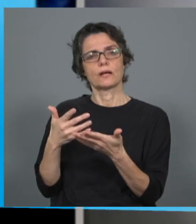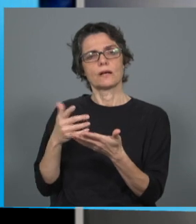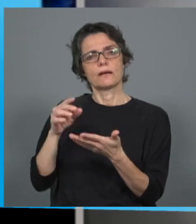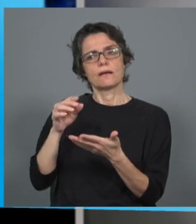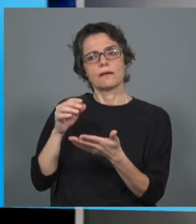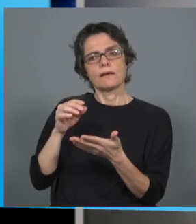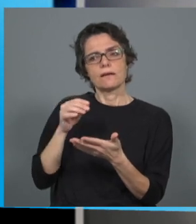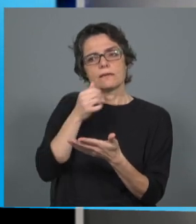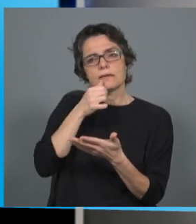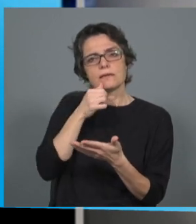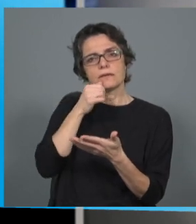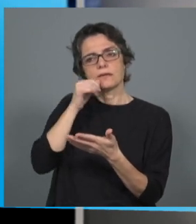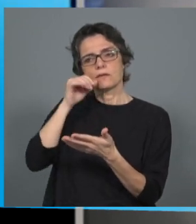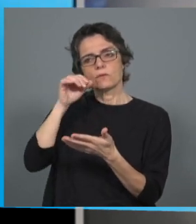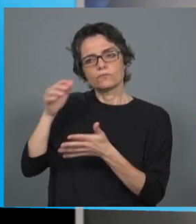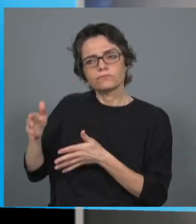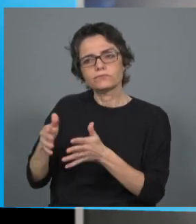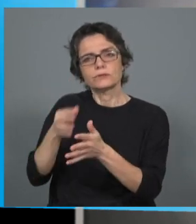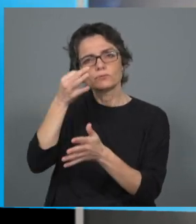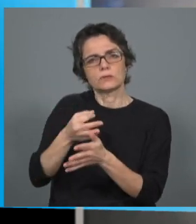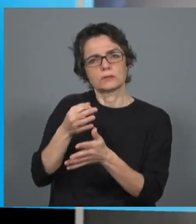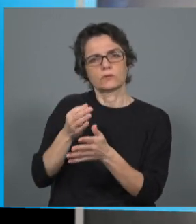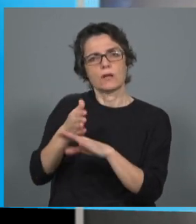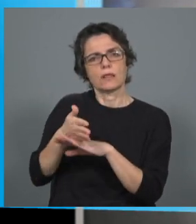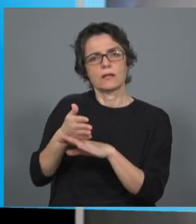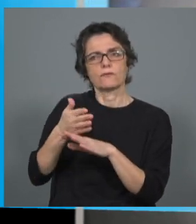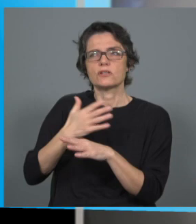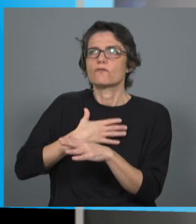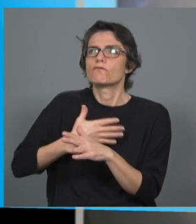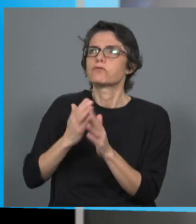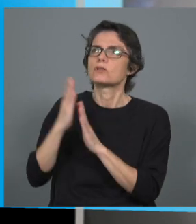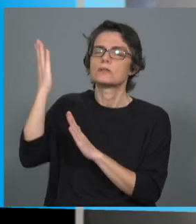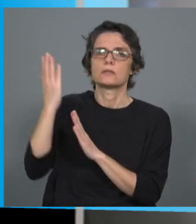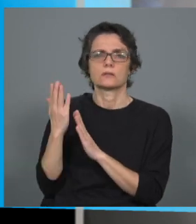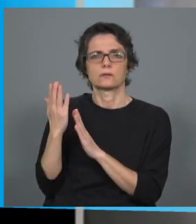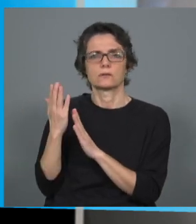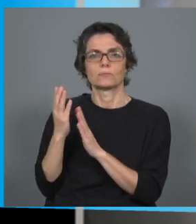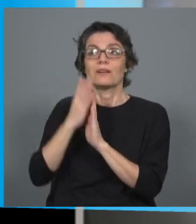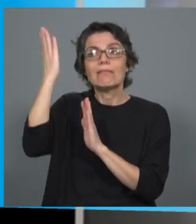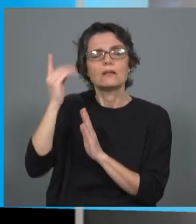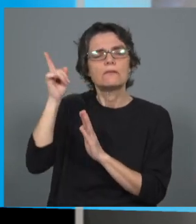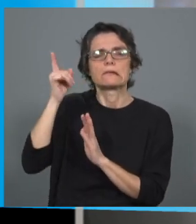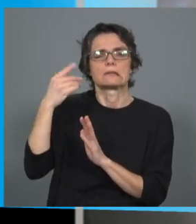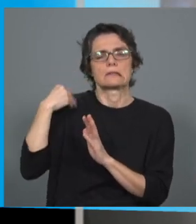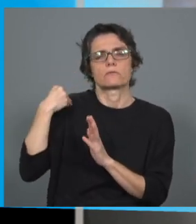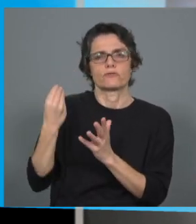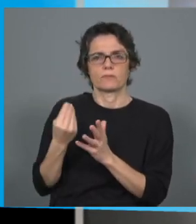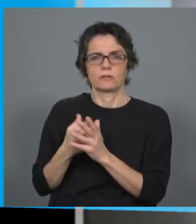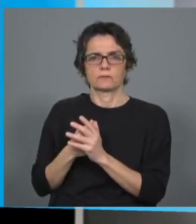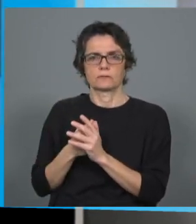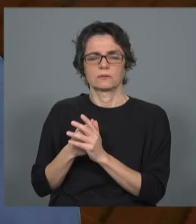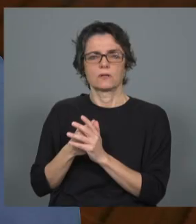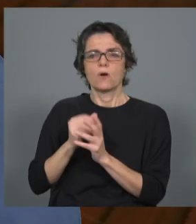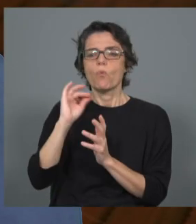Deus que tinha semeado em mim este ardor pastoral, este desejo de me entregar a todos, de abraçar a